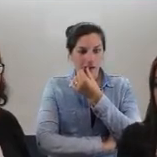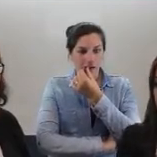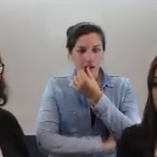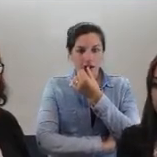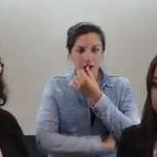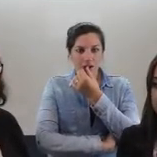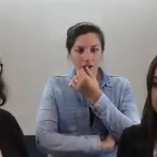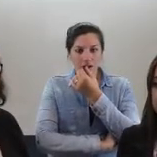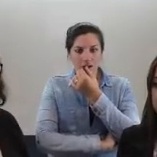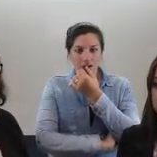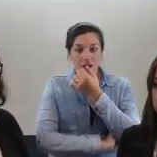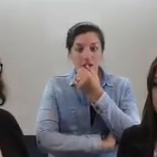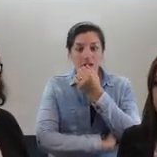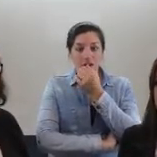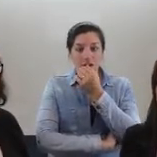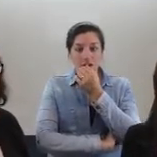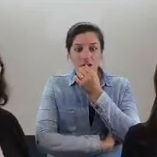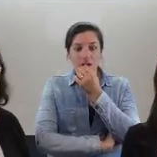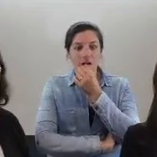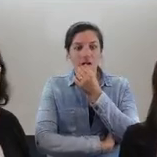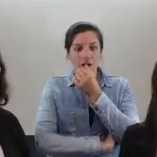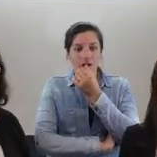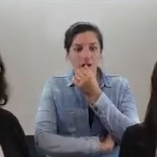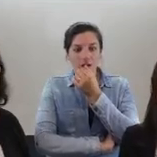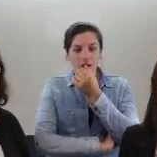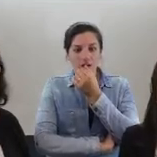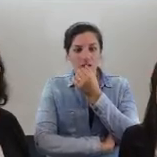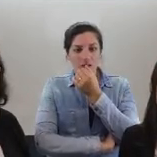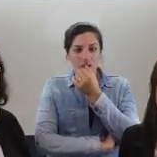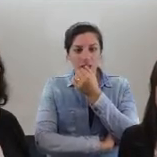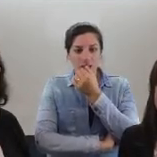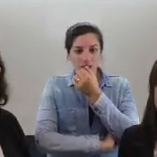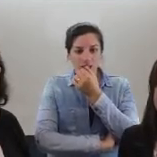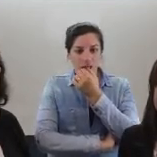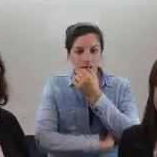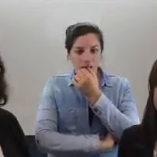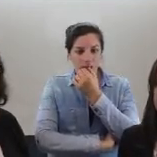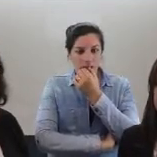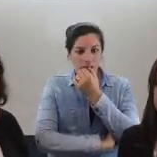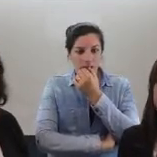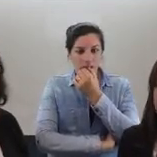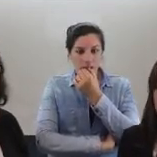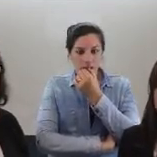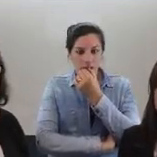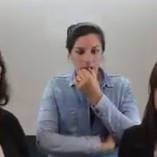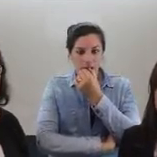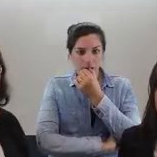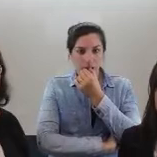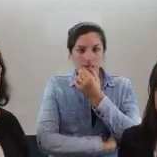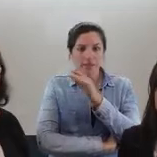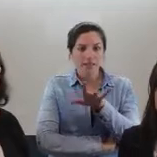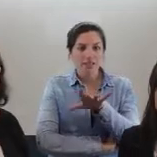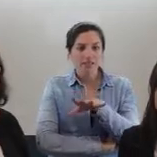no online e ele redireciona lá para a revista. Então, assim, vocês têm acesso de casa, de periódicos, né?